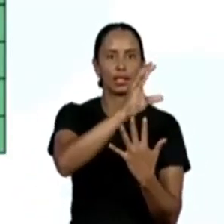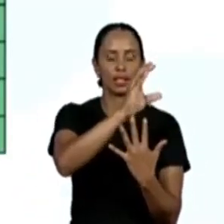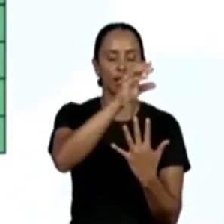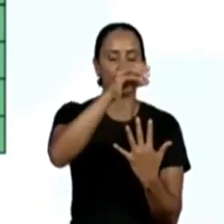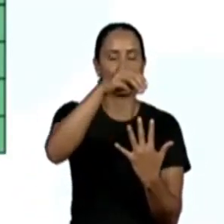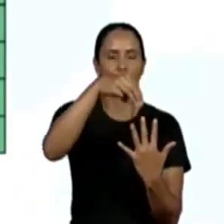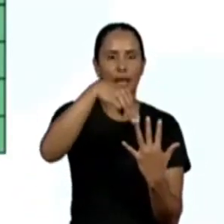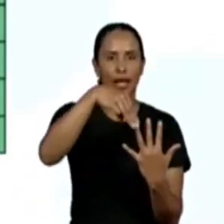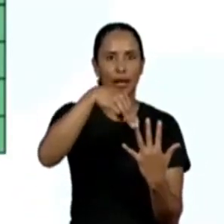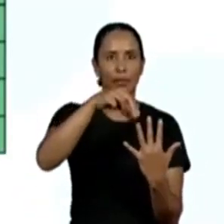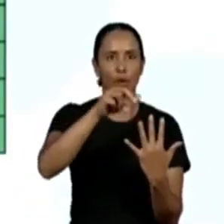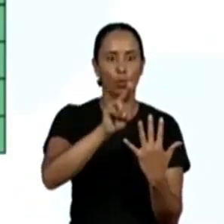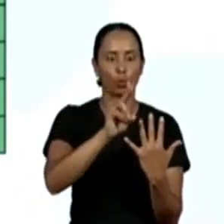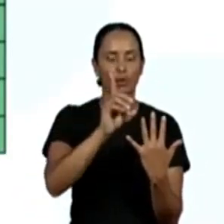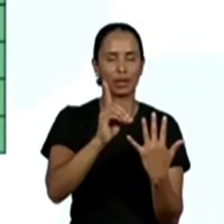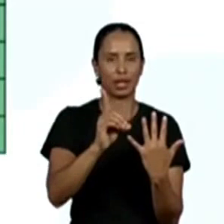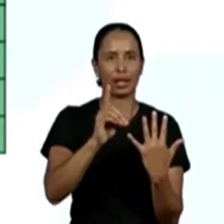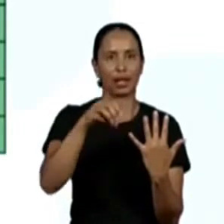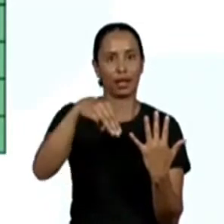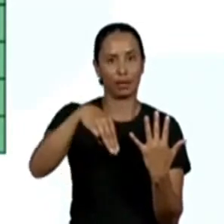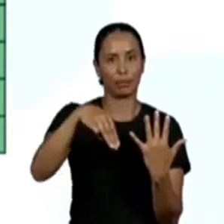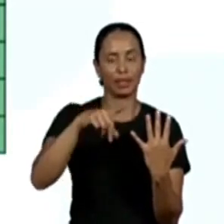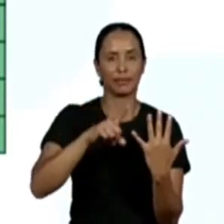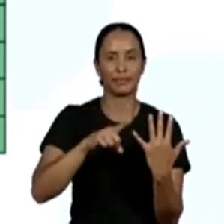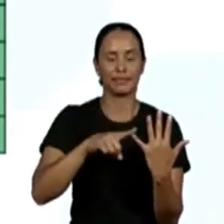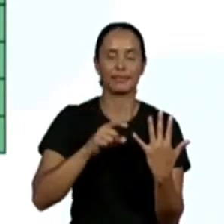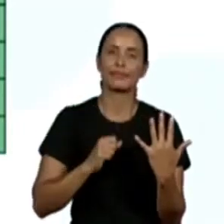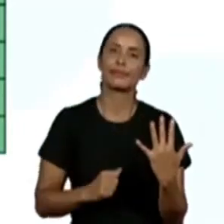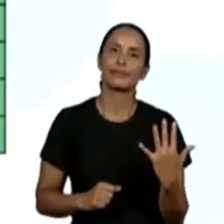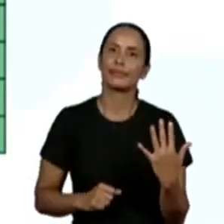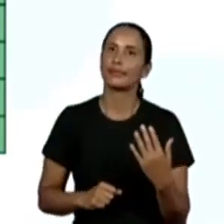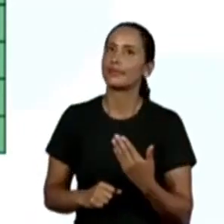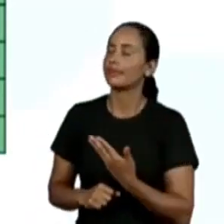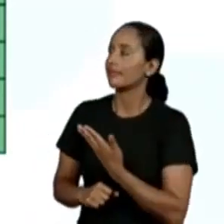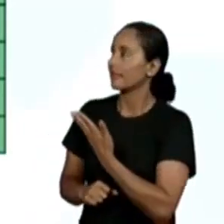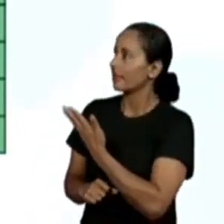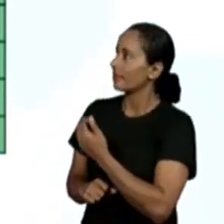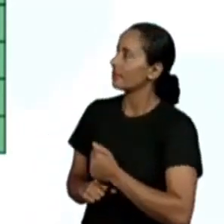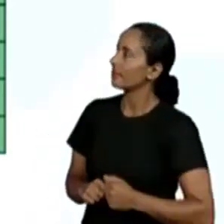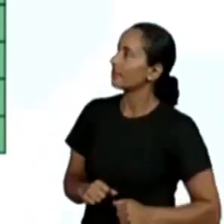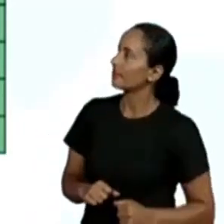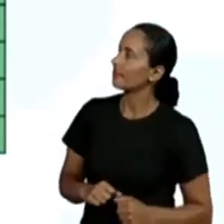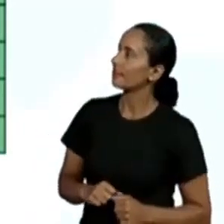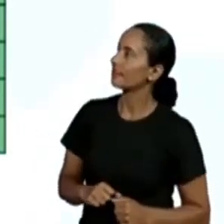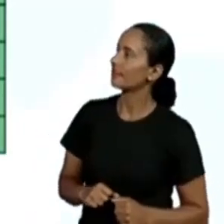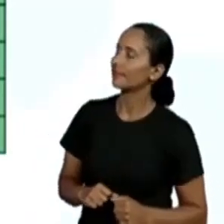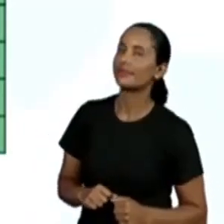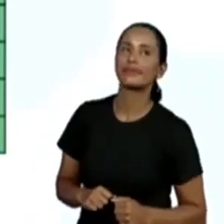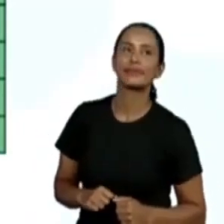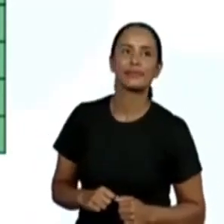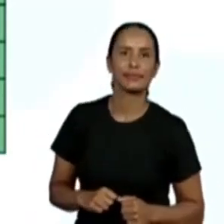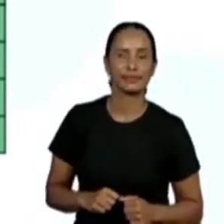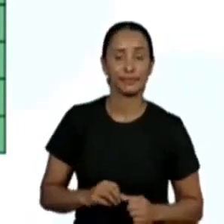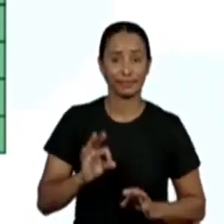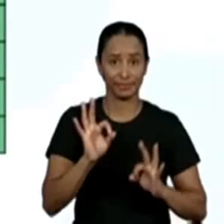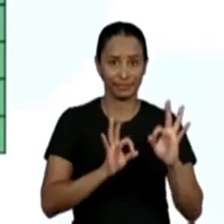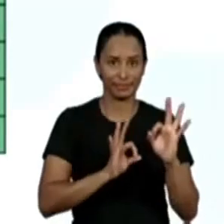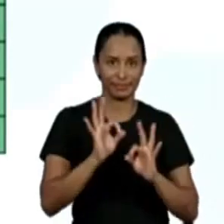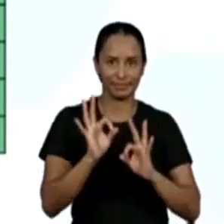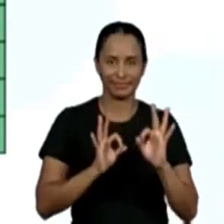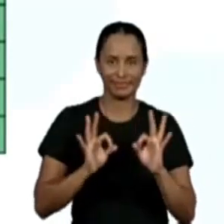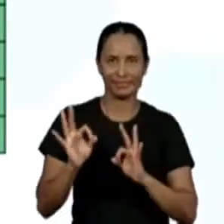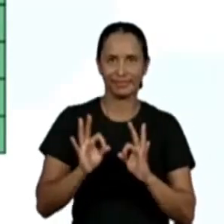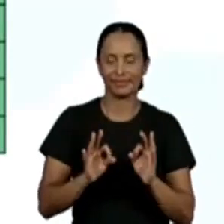né? Então, eu coloquei todos esses números aí nessa grade, né? Nessa coluna aí nas linhas e cada um no seu